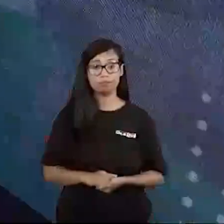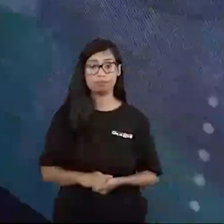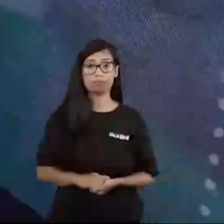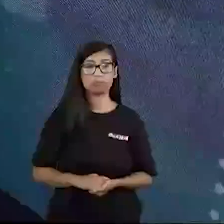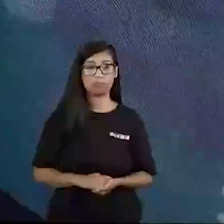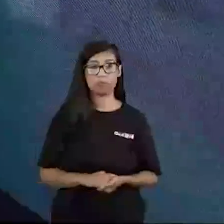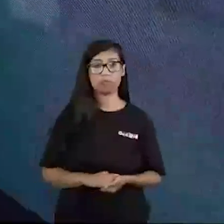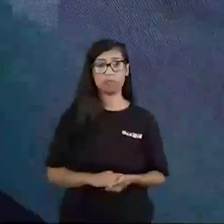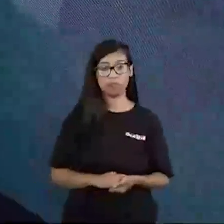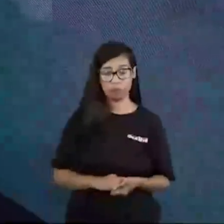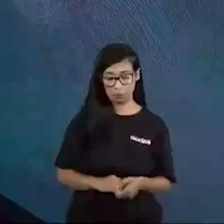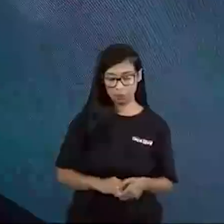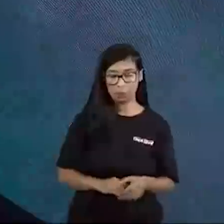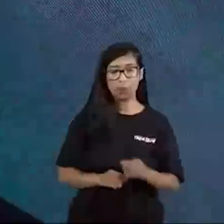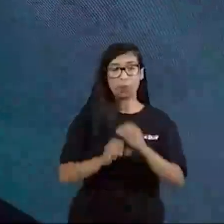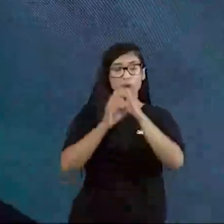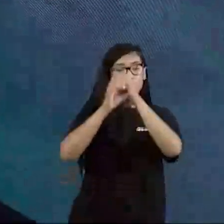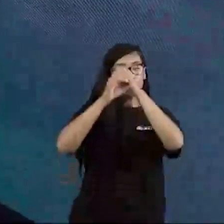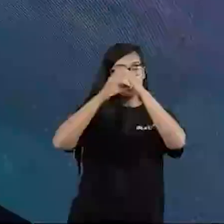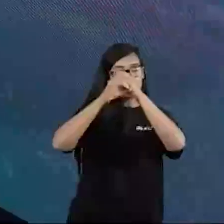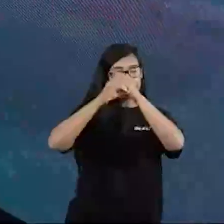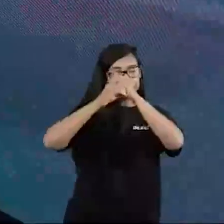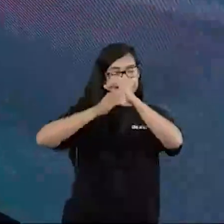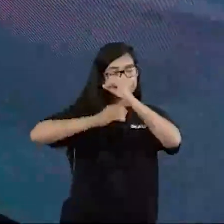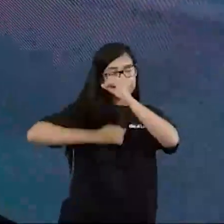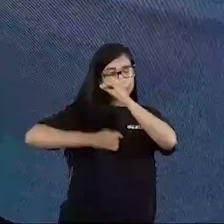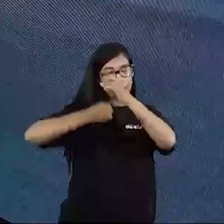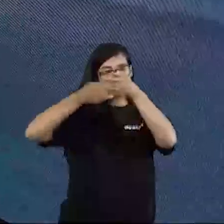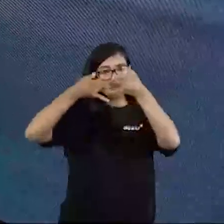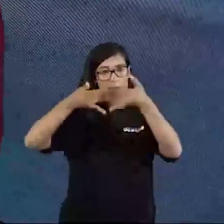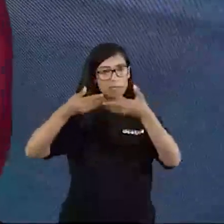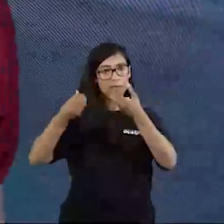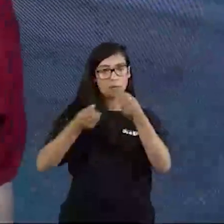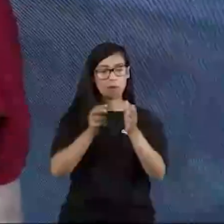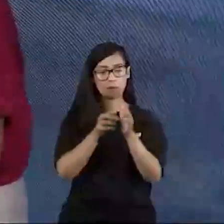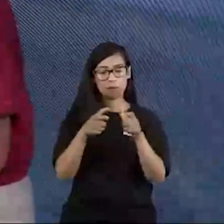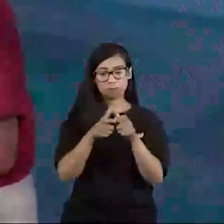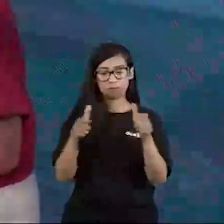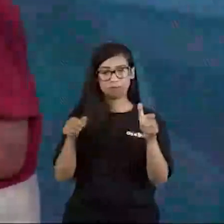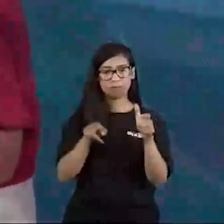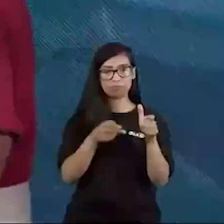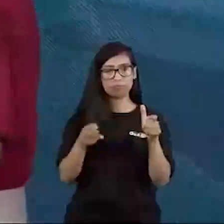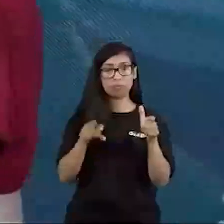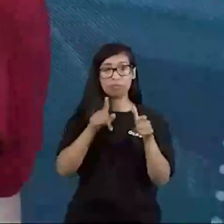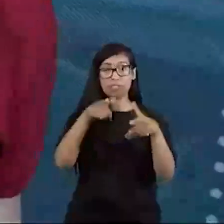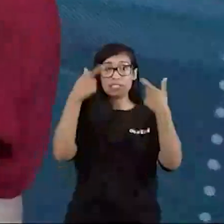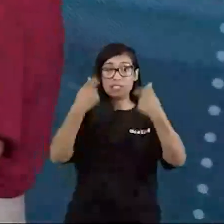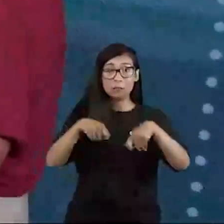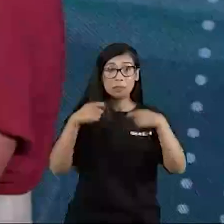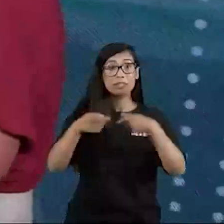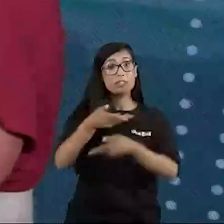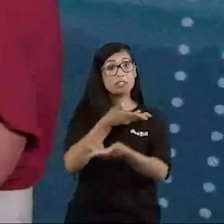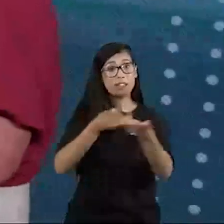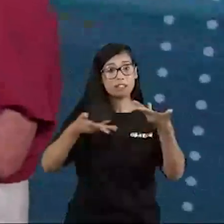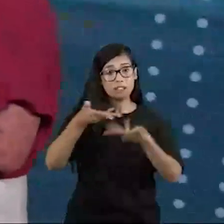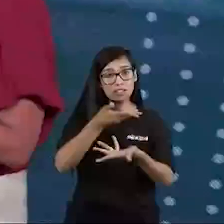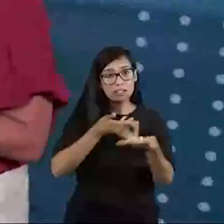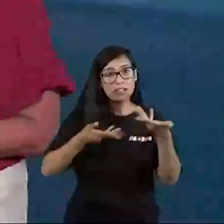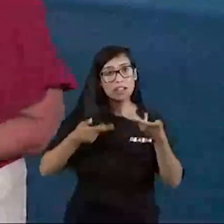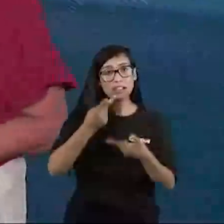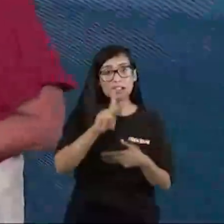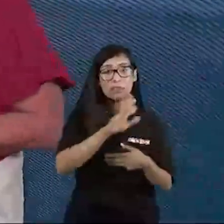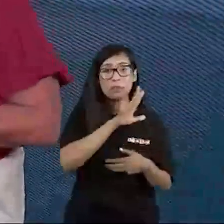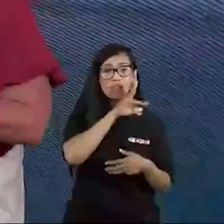dizer como prefere receber a amostra. Mas eu diria, faça você o seu exame. Você vai